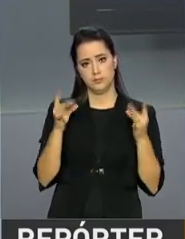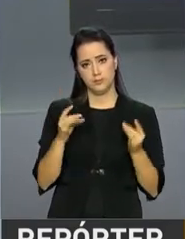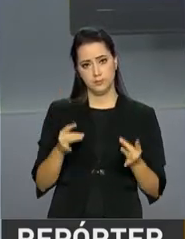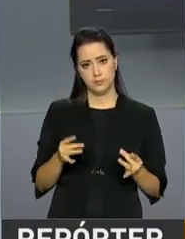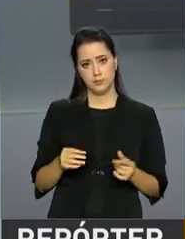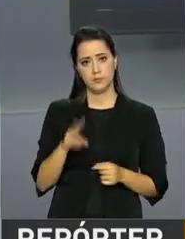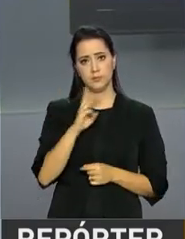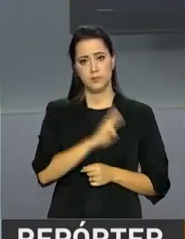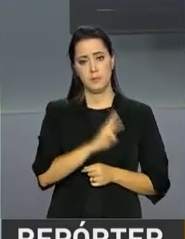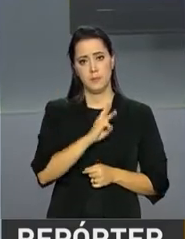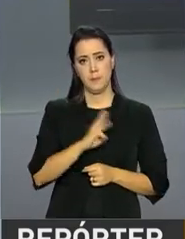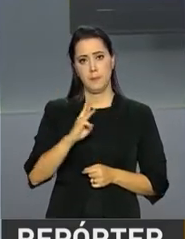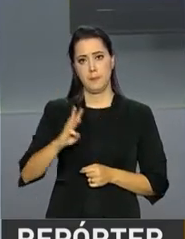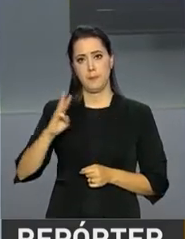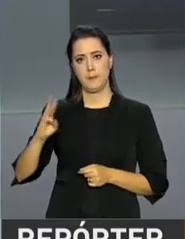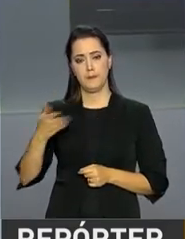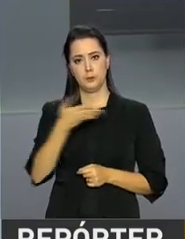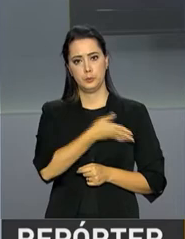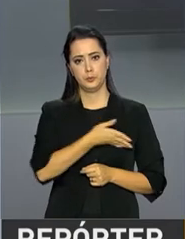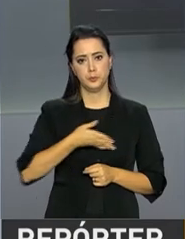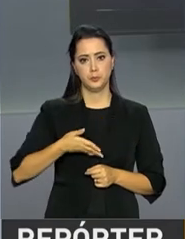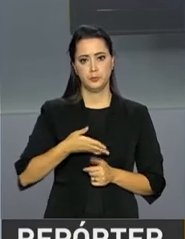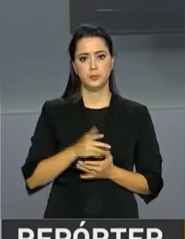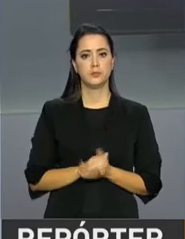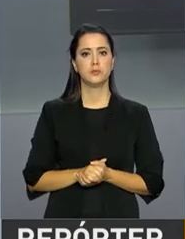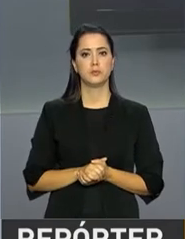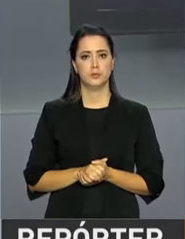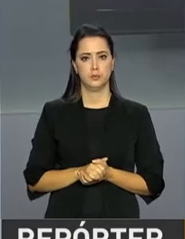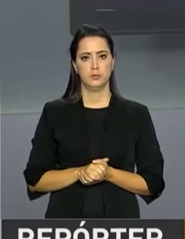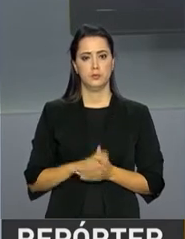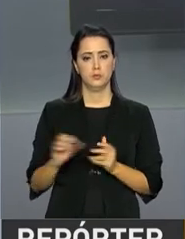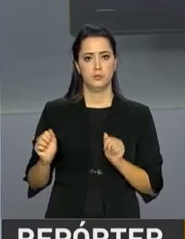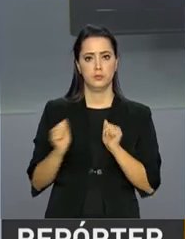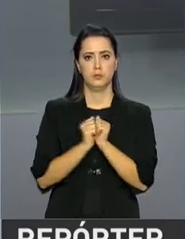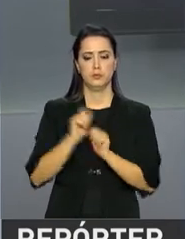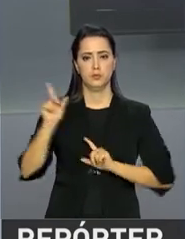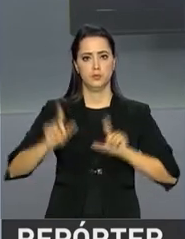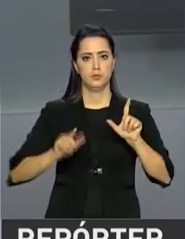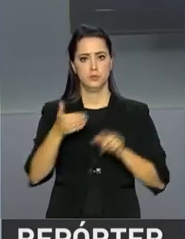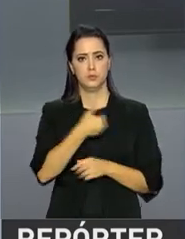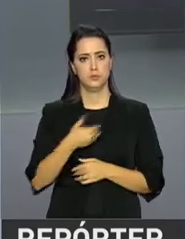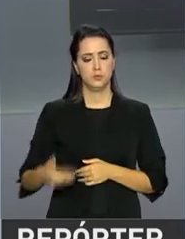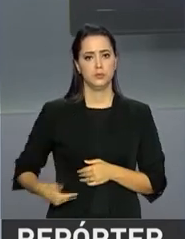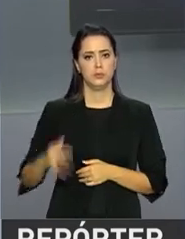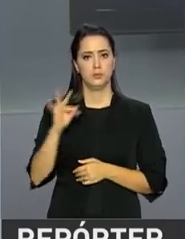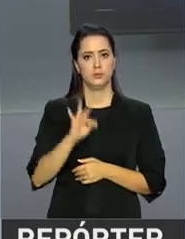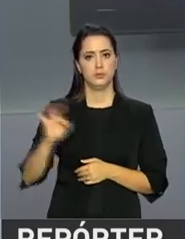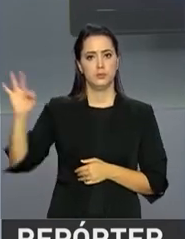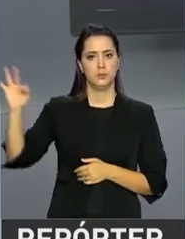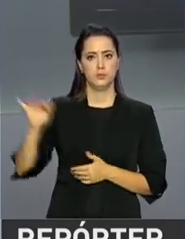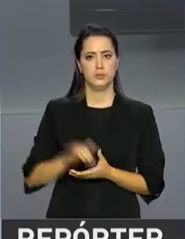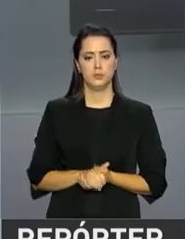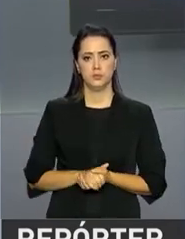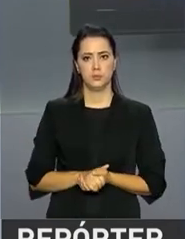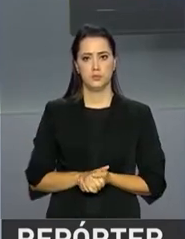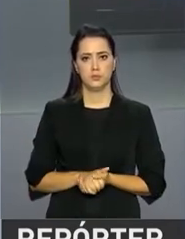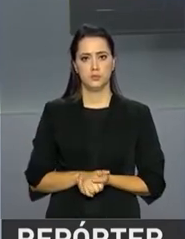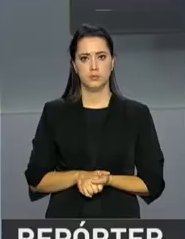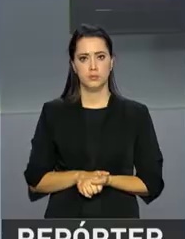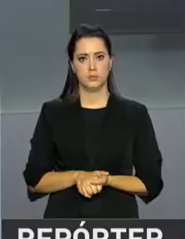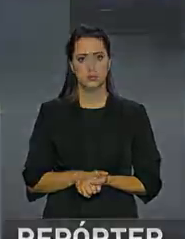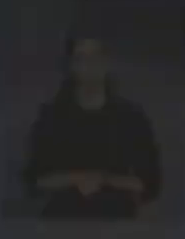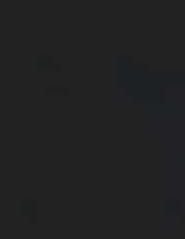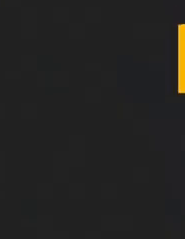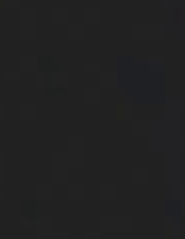e toda a nossa programação também está na página da nbr na internet continue com a gente na nbr a tv do governo federal